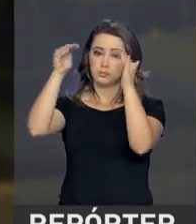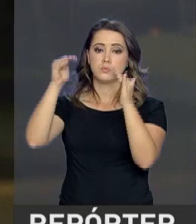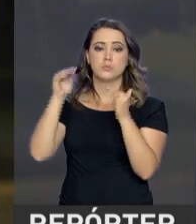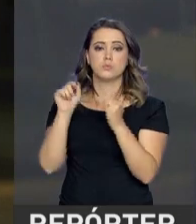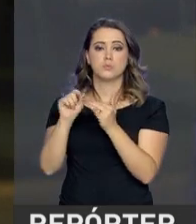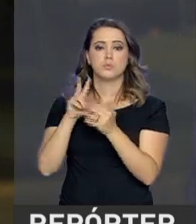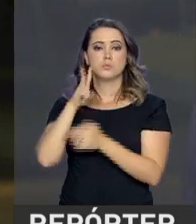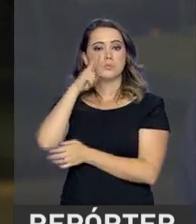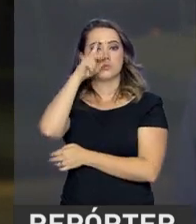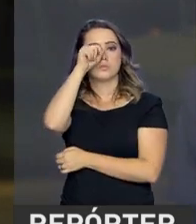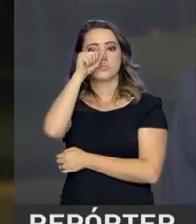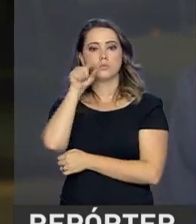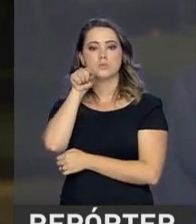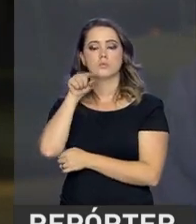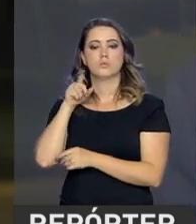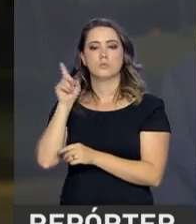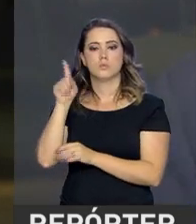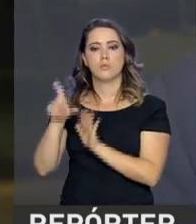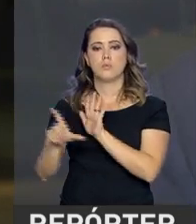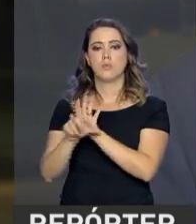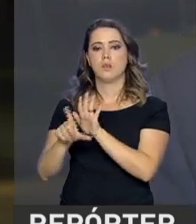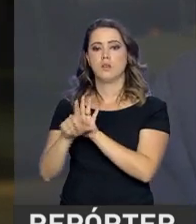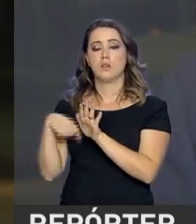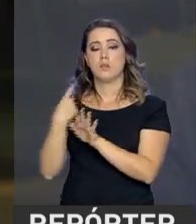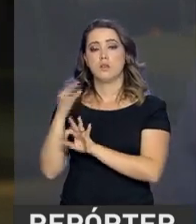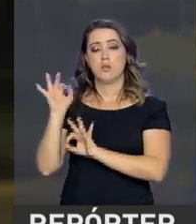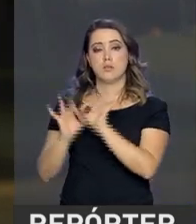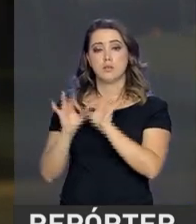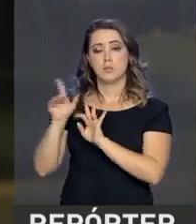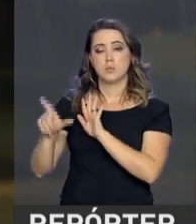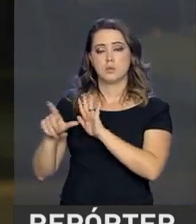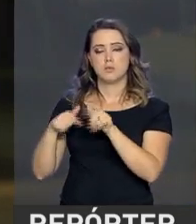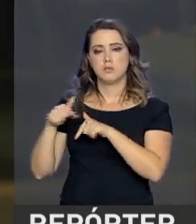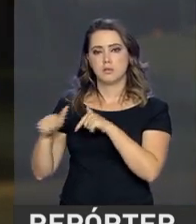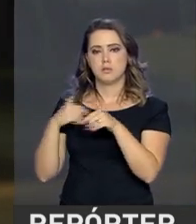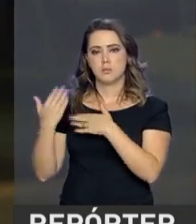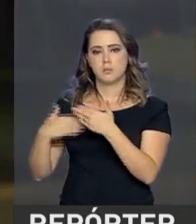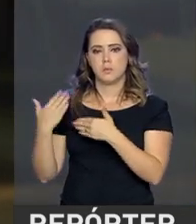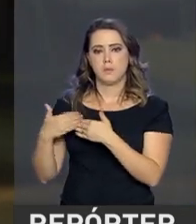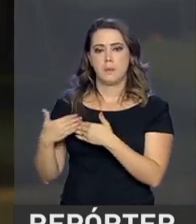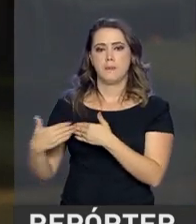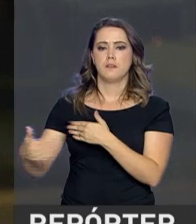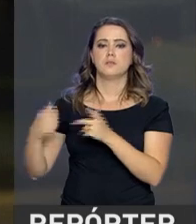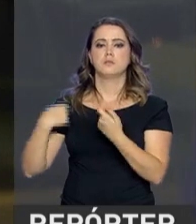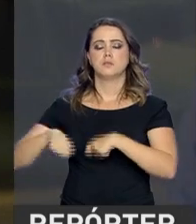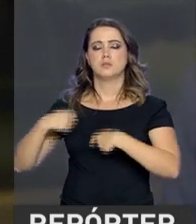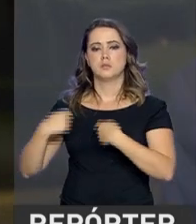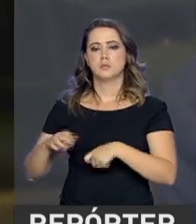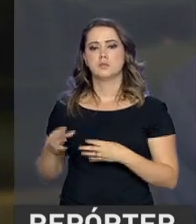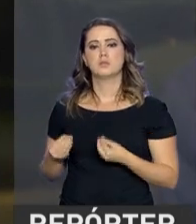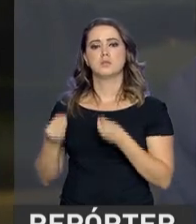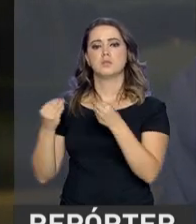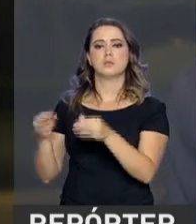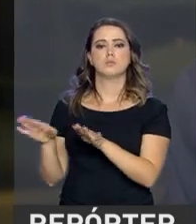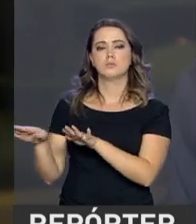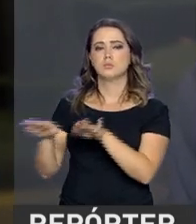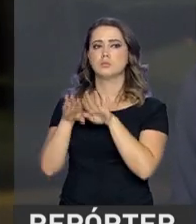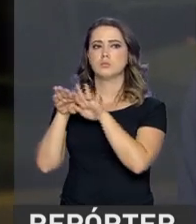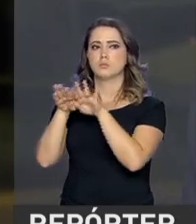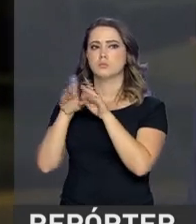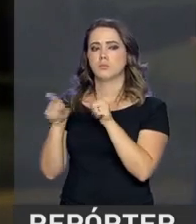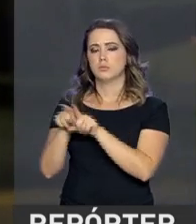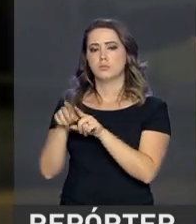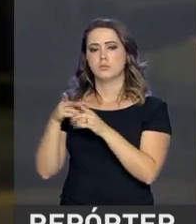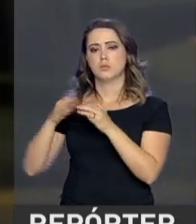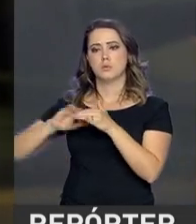fortemente a a lei nós estamos trabalhando aqueles avance absolutamente necessários para poder parametrizar a